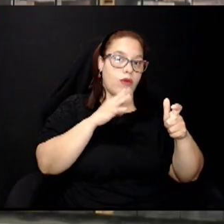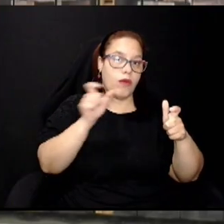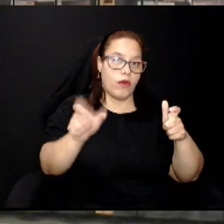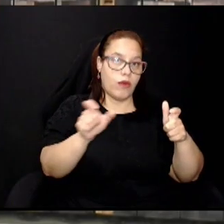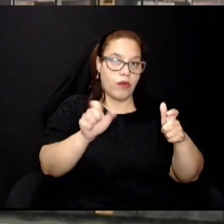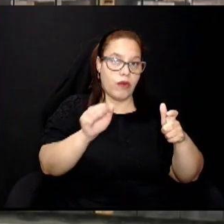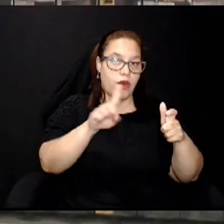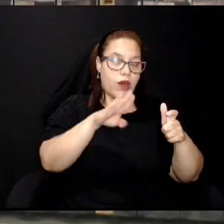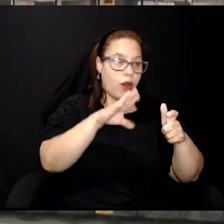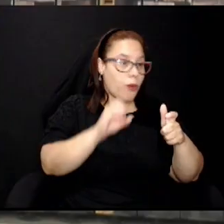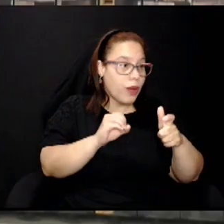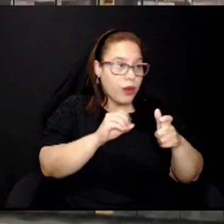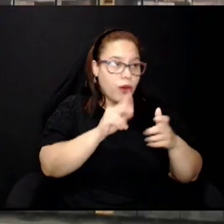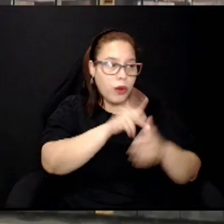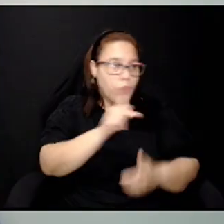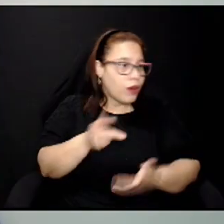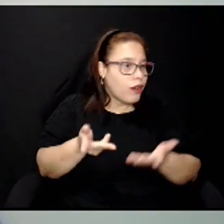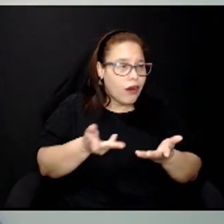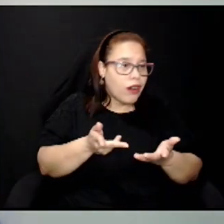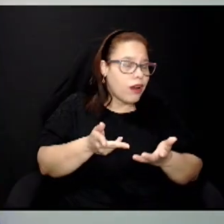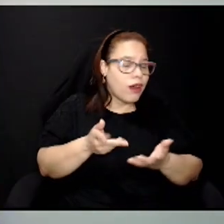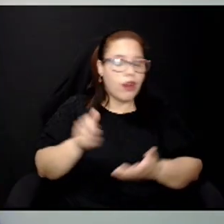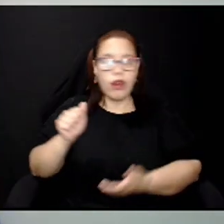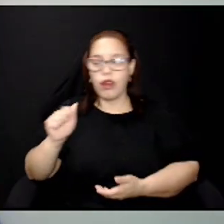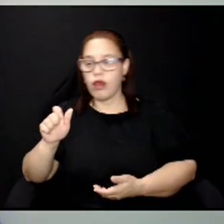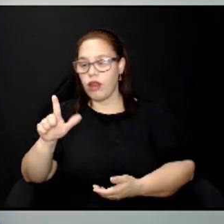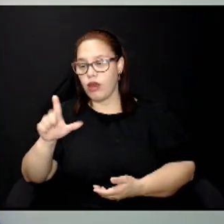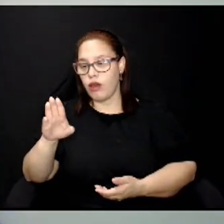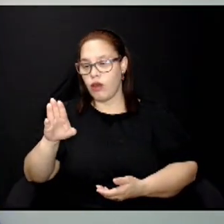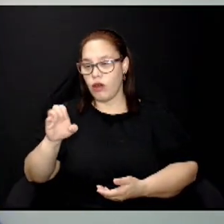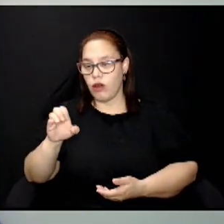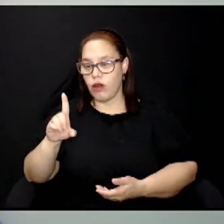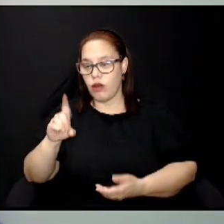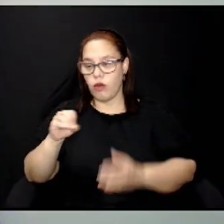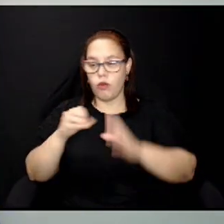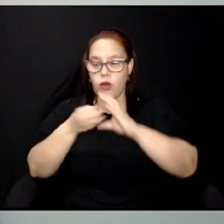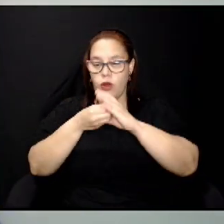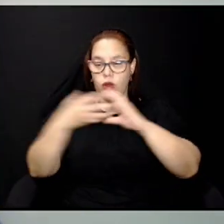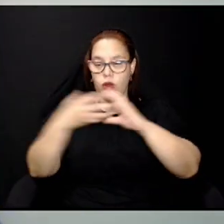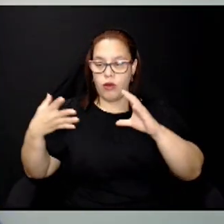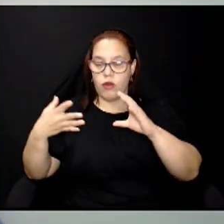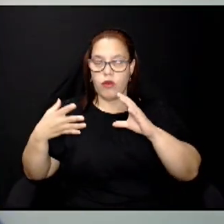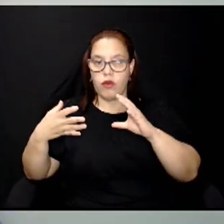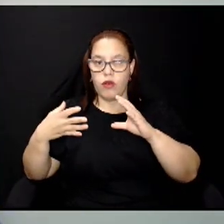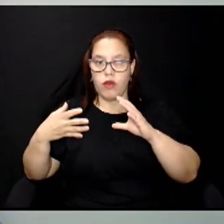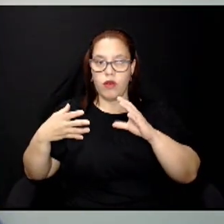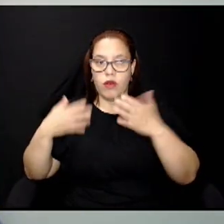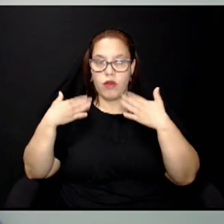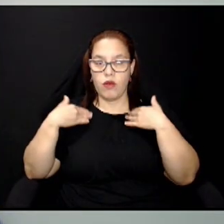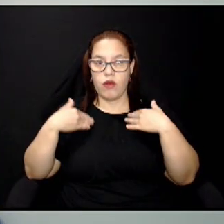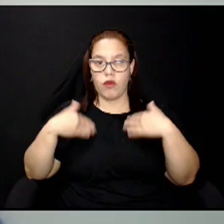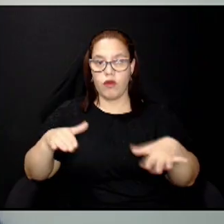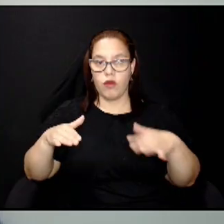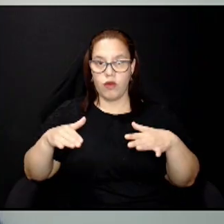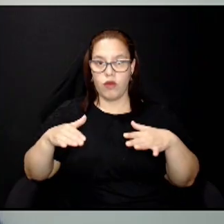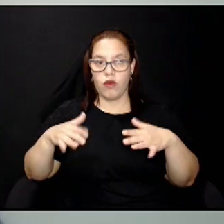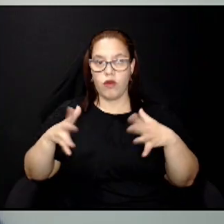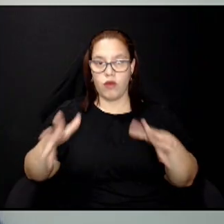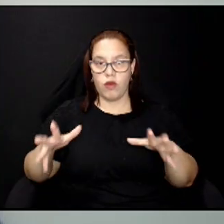professora? Então, o albedo é uma característica, né, de todos os corpos de absorver